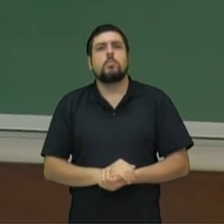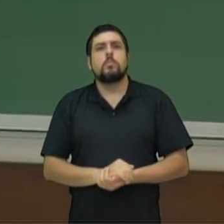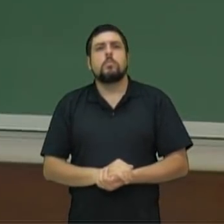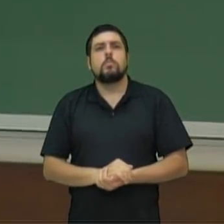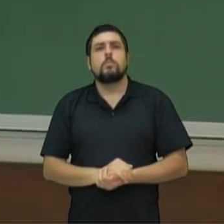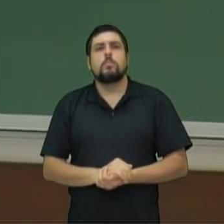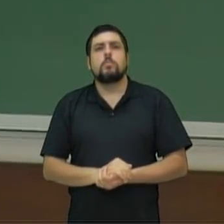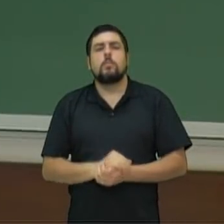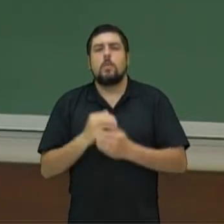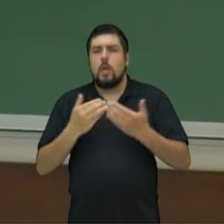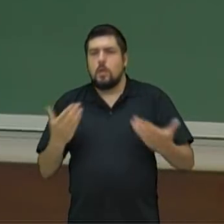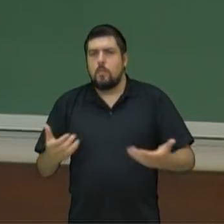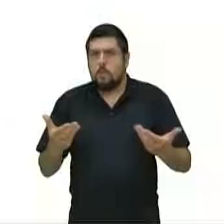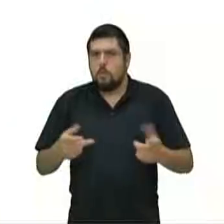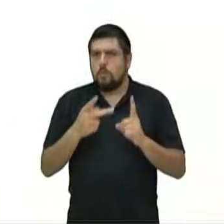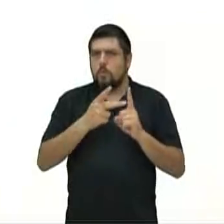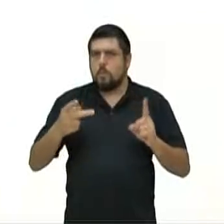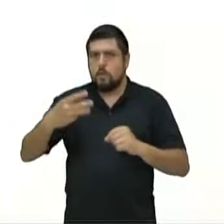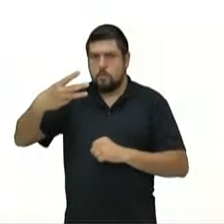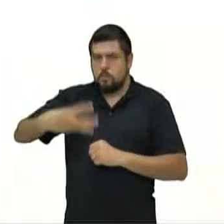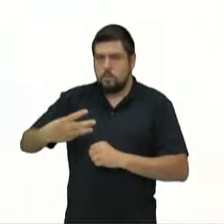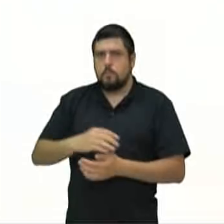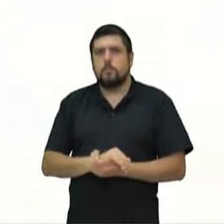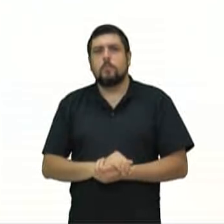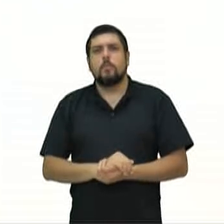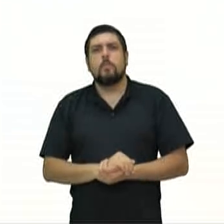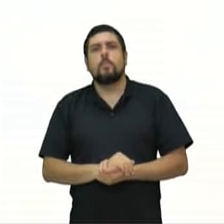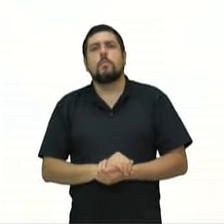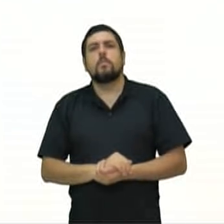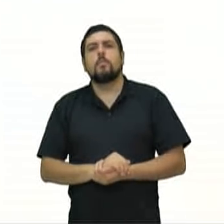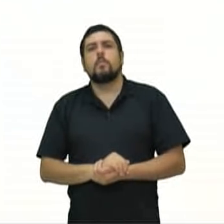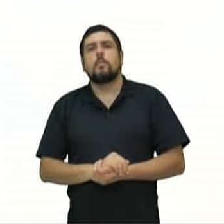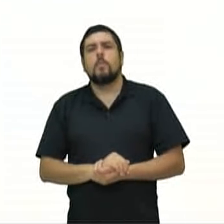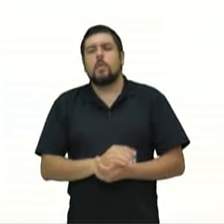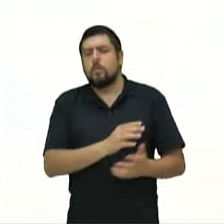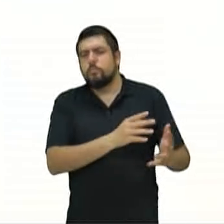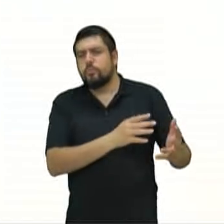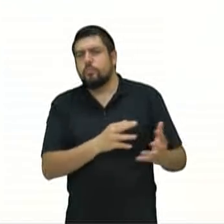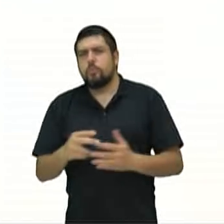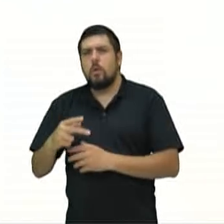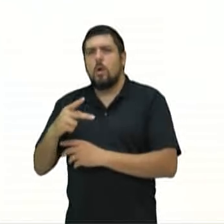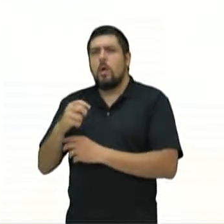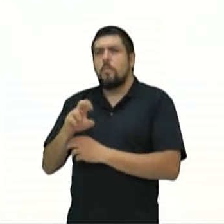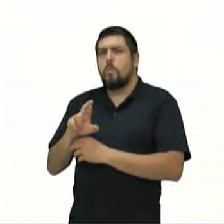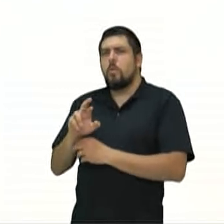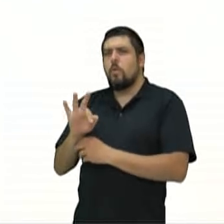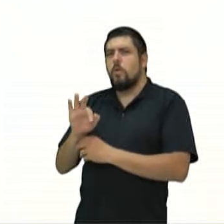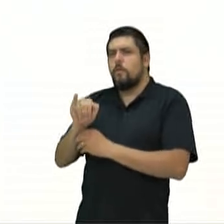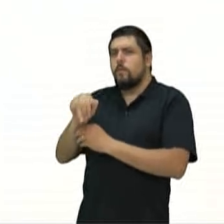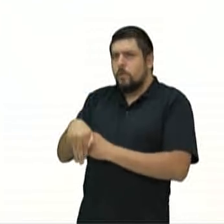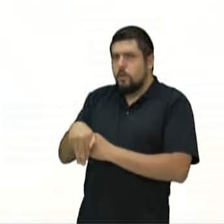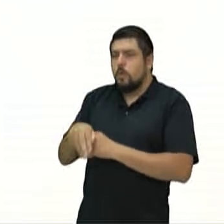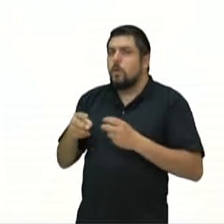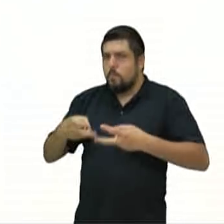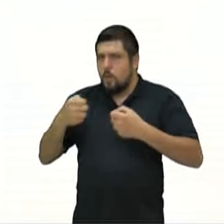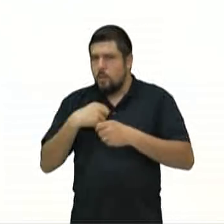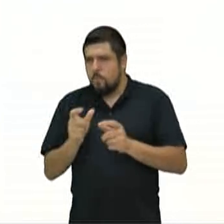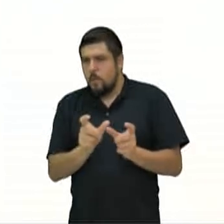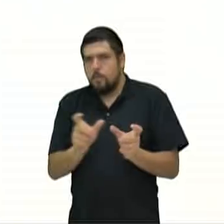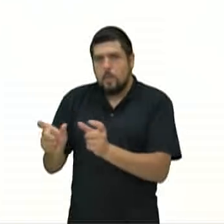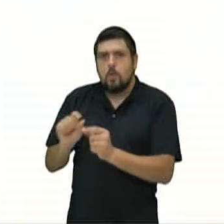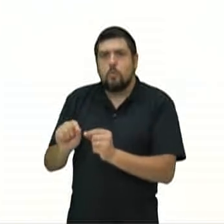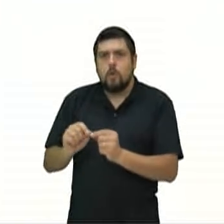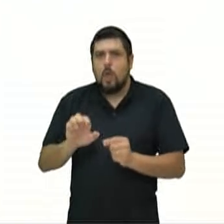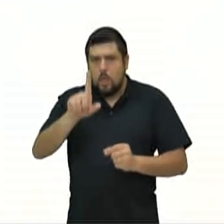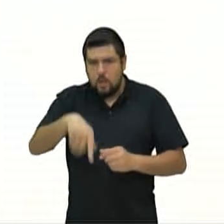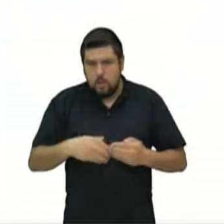Vamos lá. Aqui, o parágrafo terceiro. Parágrafo terceiro. Por fim, ele está fechando, pessoal, a argumentação, ele está fechando o desenvolvimento,